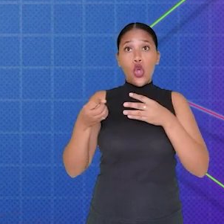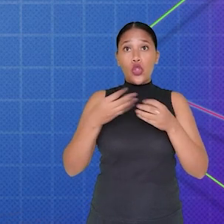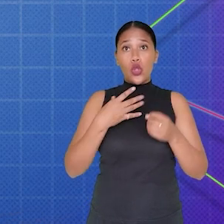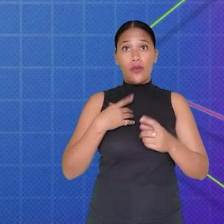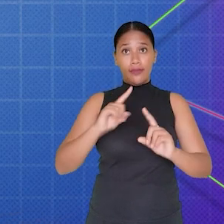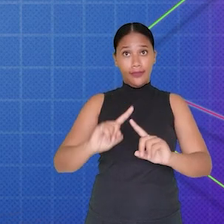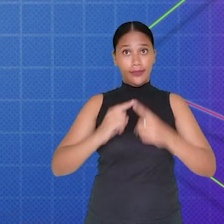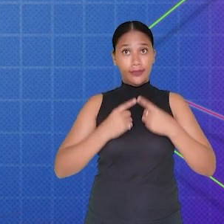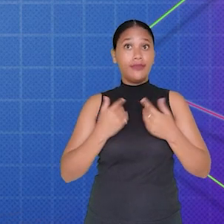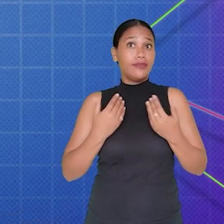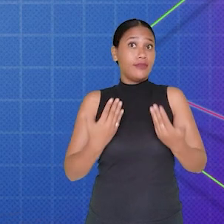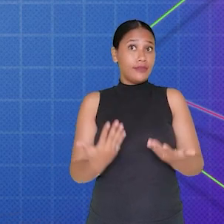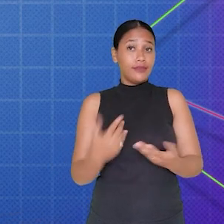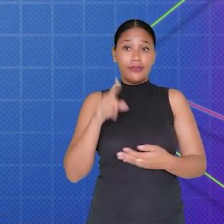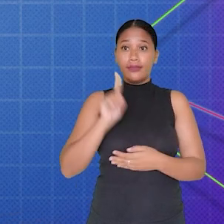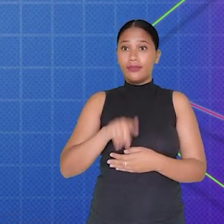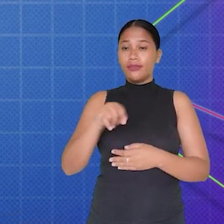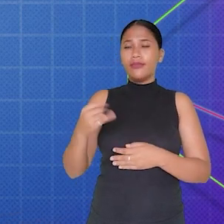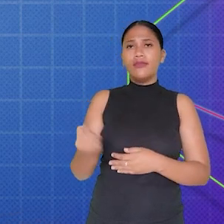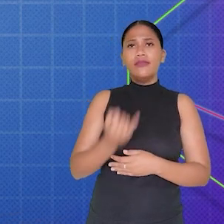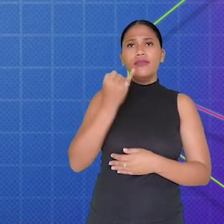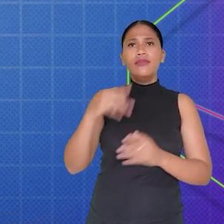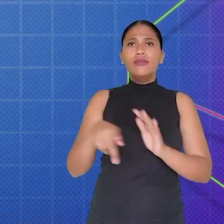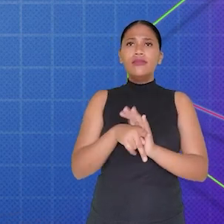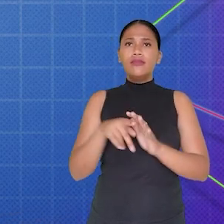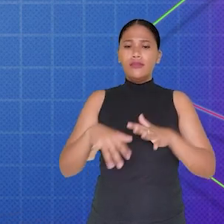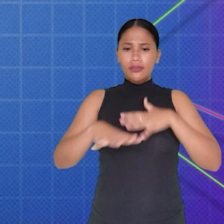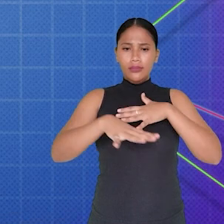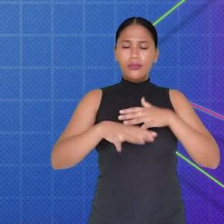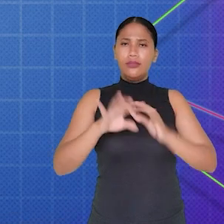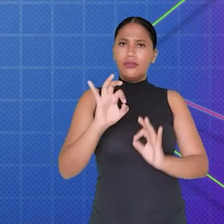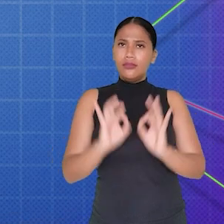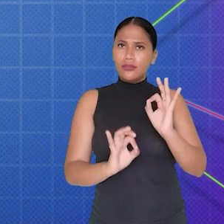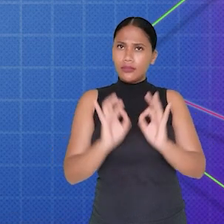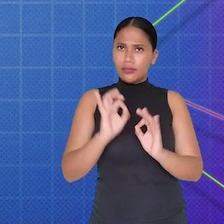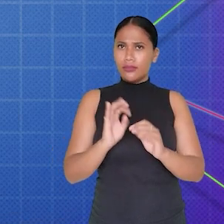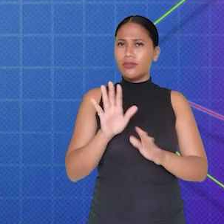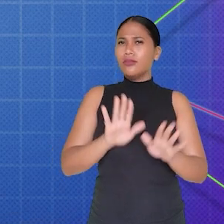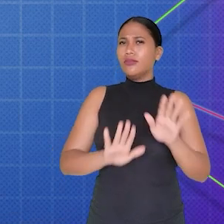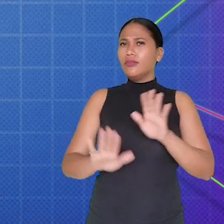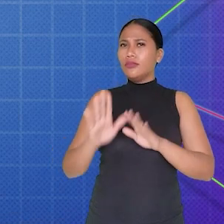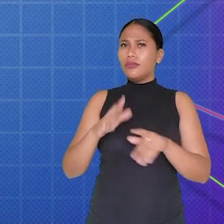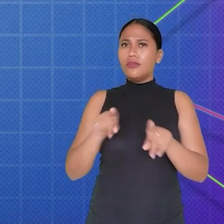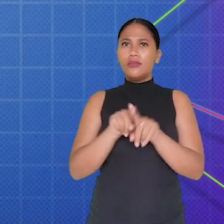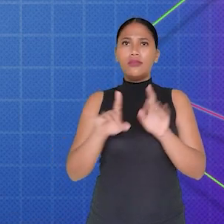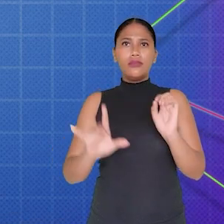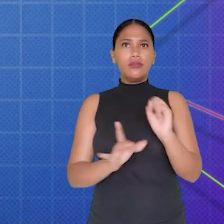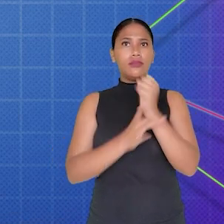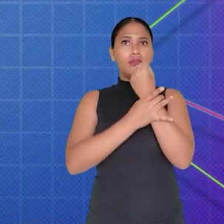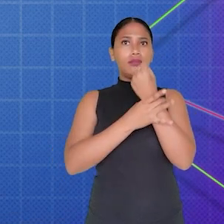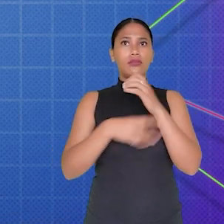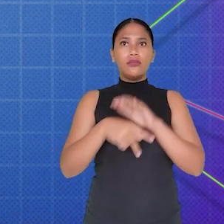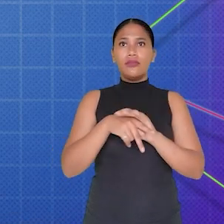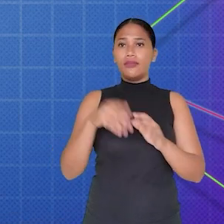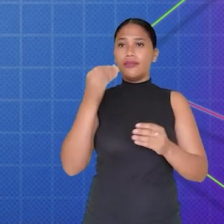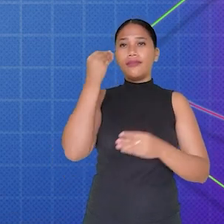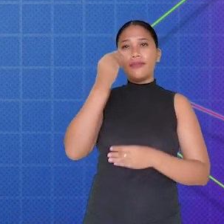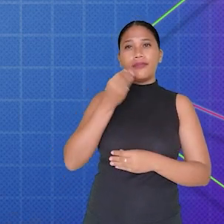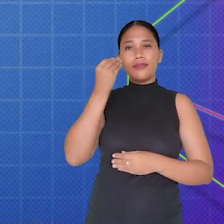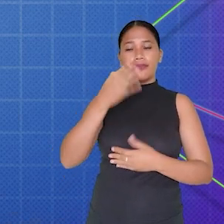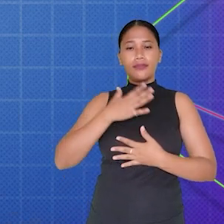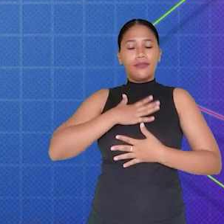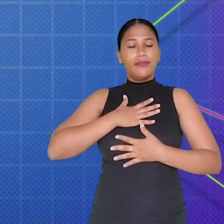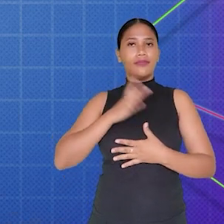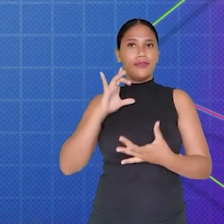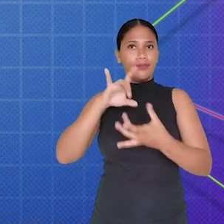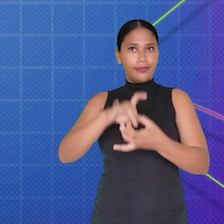desafios e elementos ao longo do jogo. Portanto, é essencial que o mapa seja planejado cuidadosamente para garantir uma